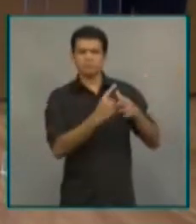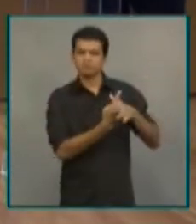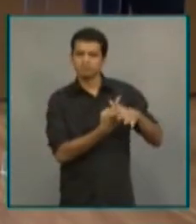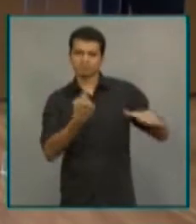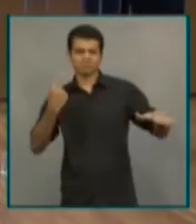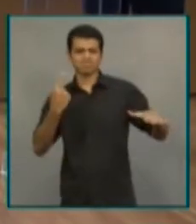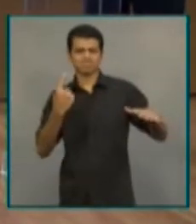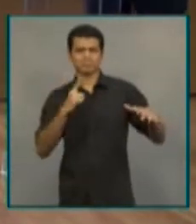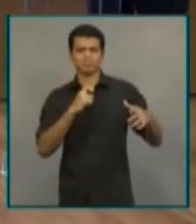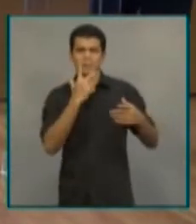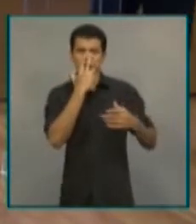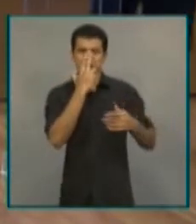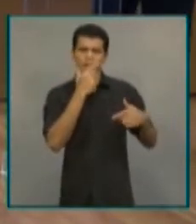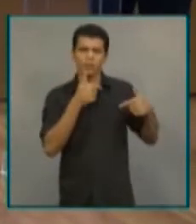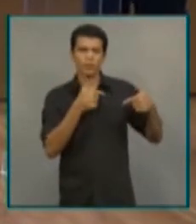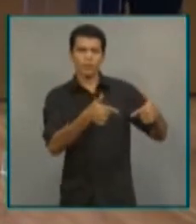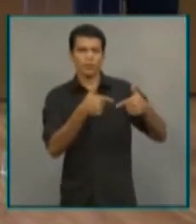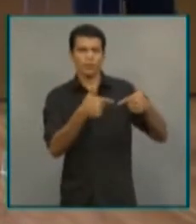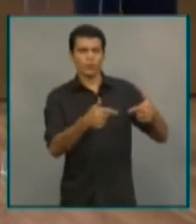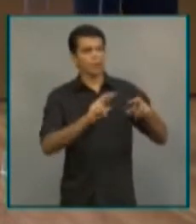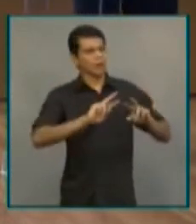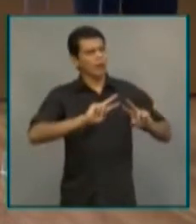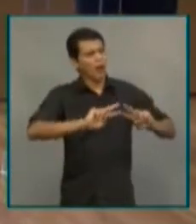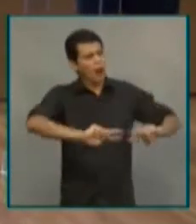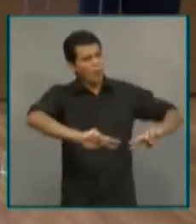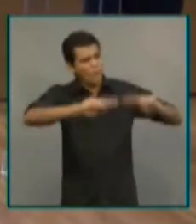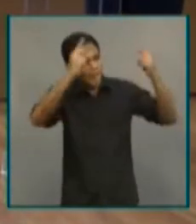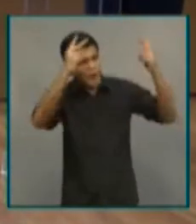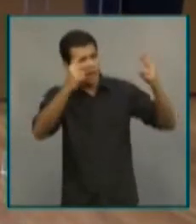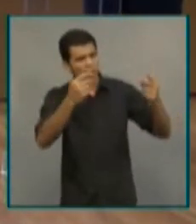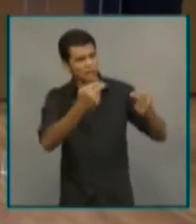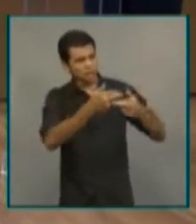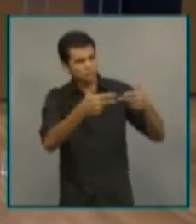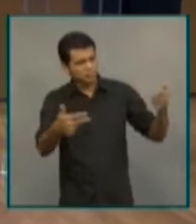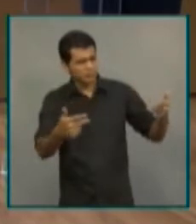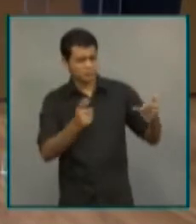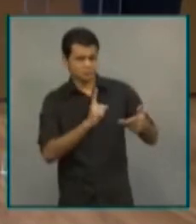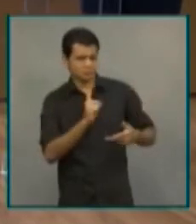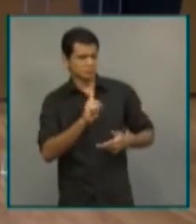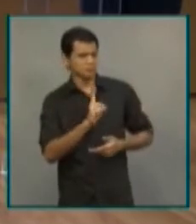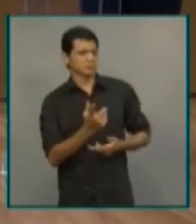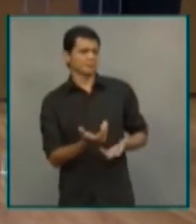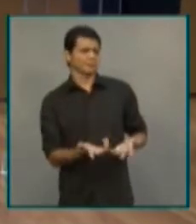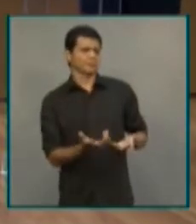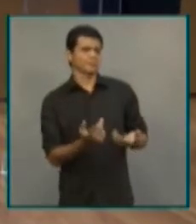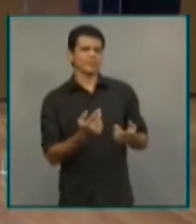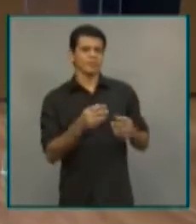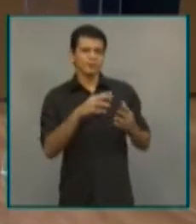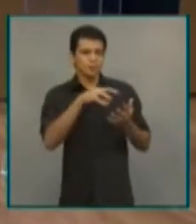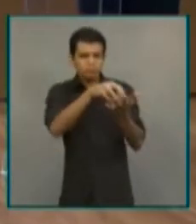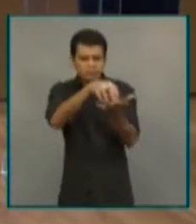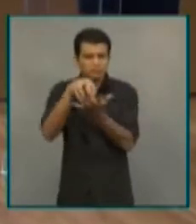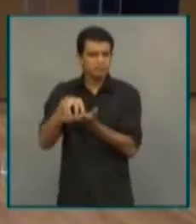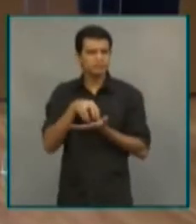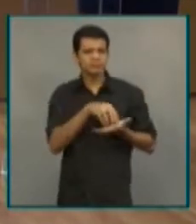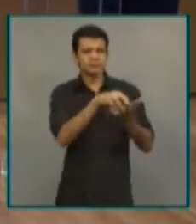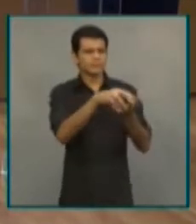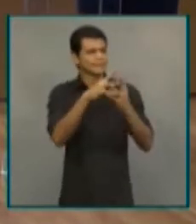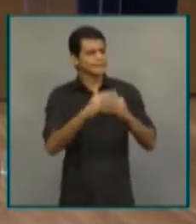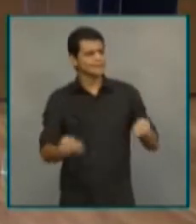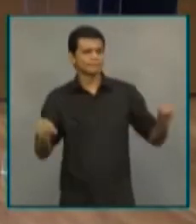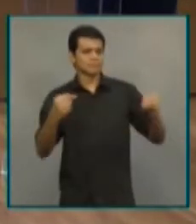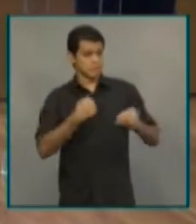abuso, contra o aumento abusivo das custas judiciais, nem contra a extinção das comarcas. Estive presente